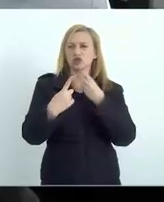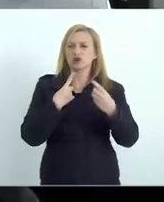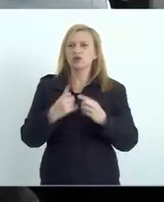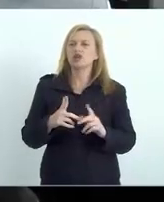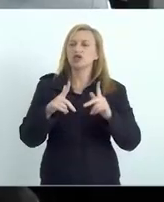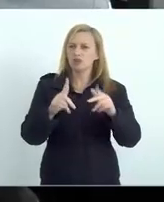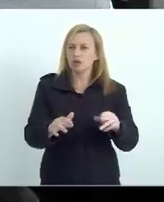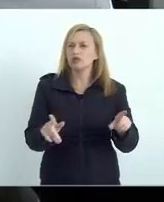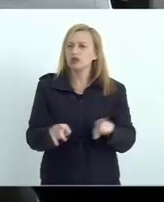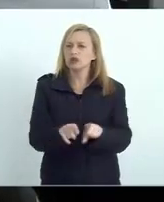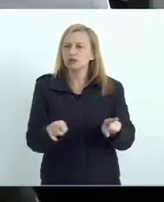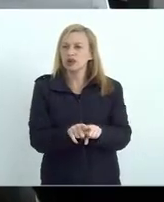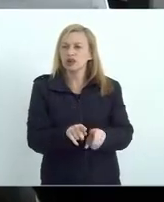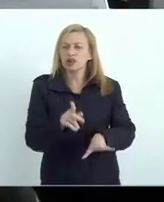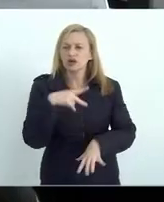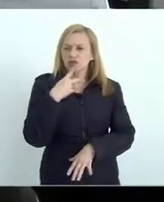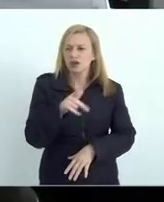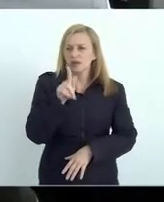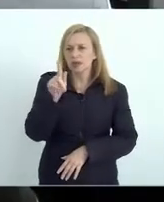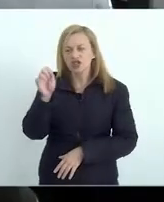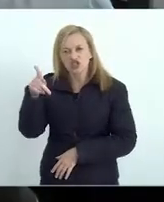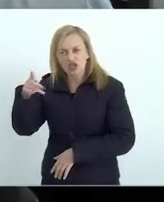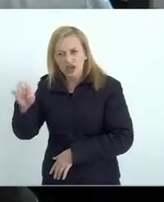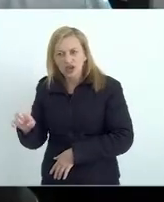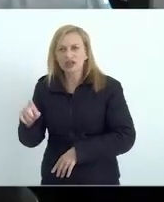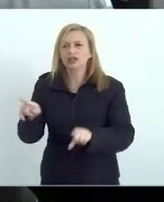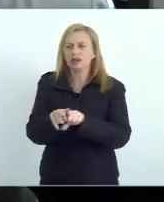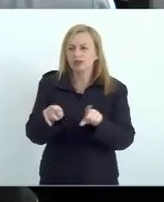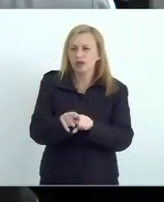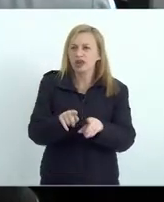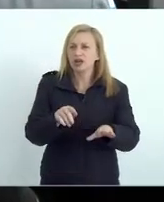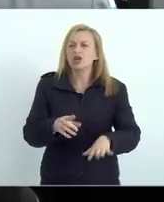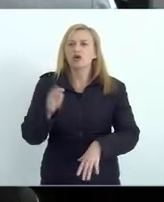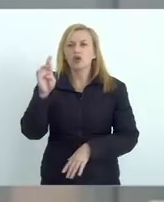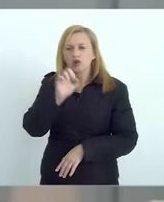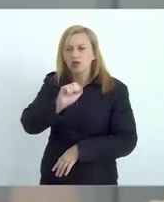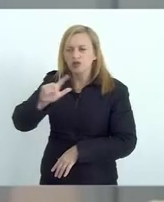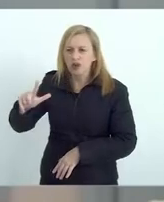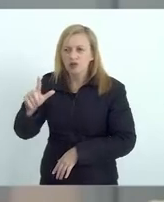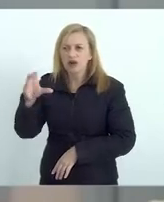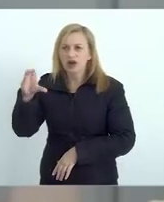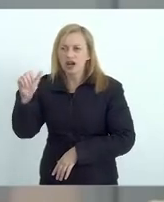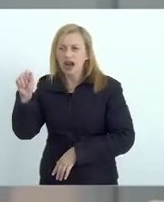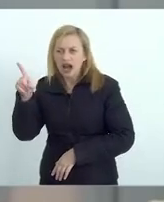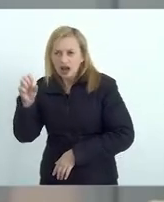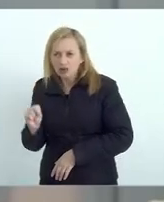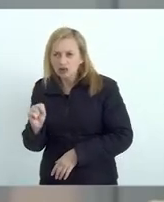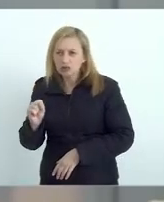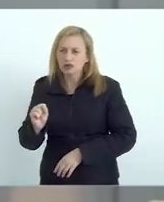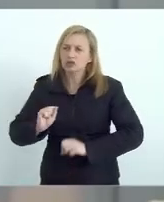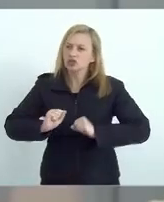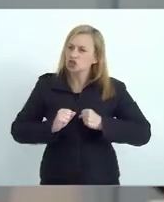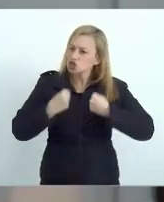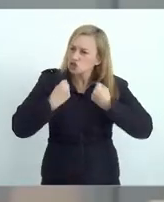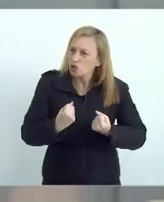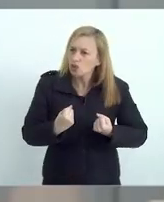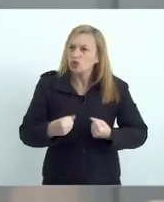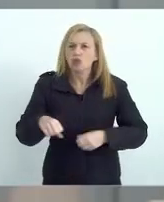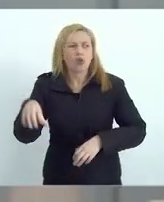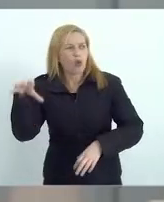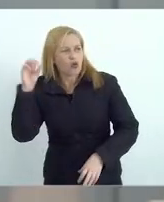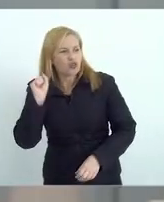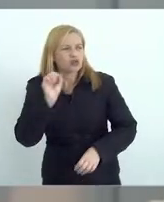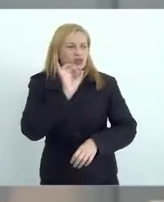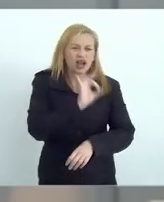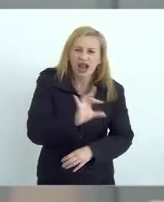mesma a mesma maneira que eu estou me referindo a pedir é também me dirigi as forças Coronel Carla por exemplo tem sido incansável ouvindo o gabinete